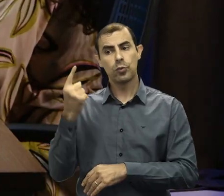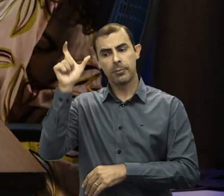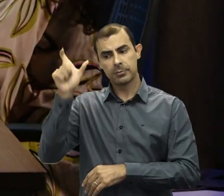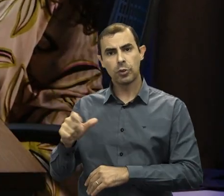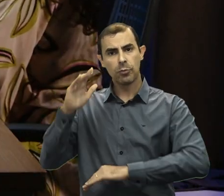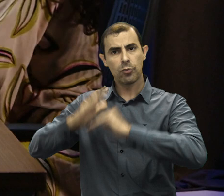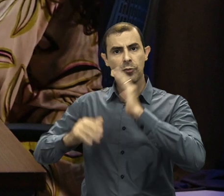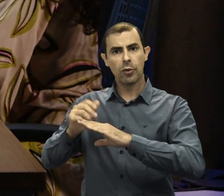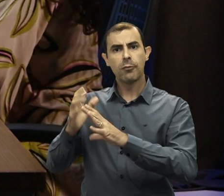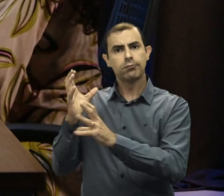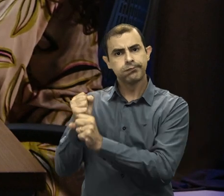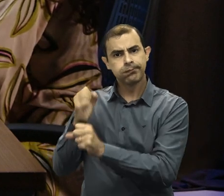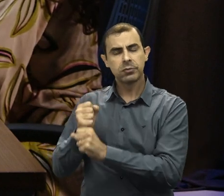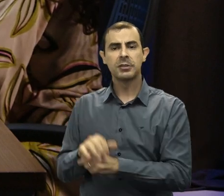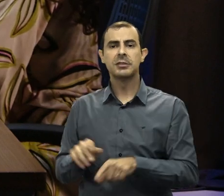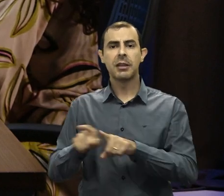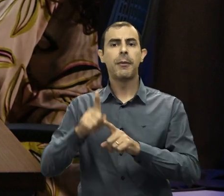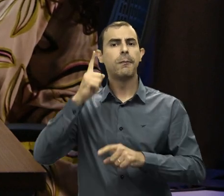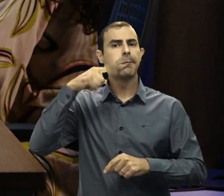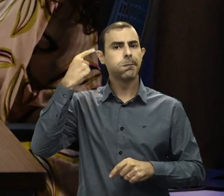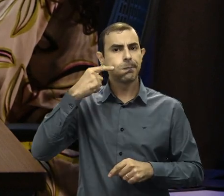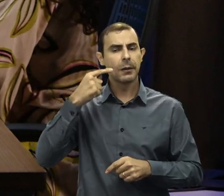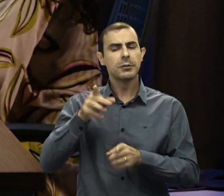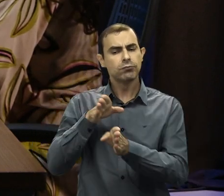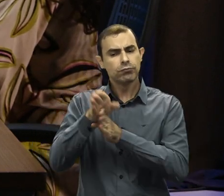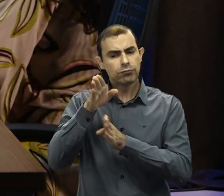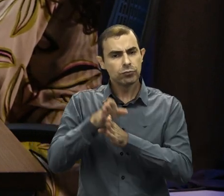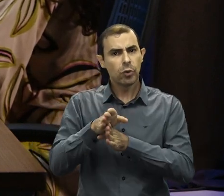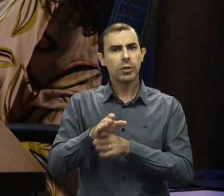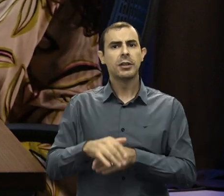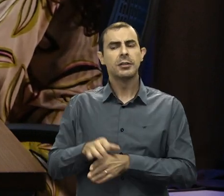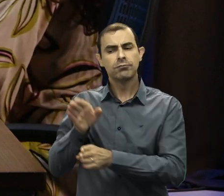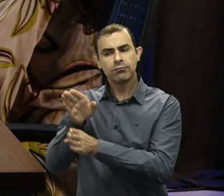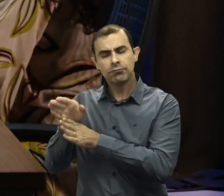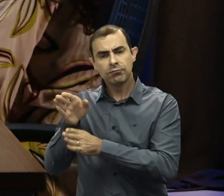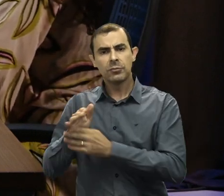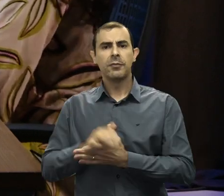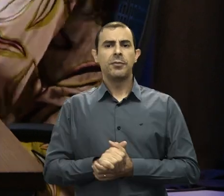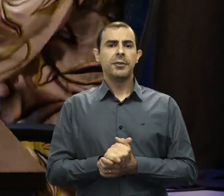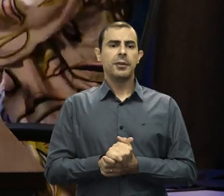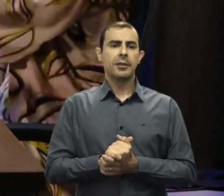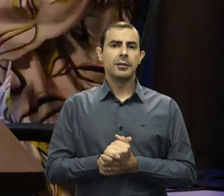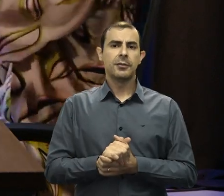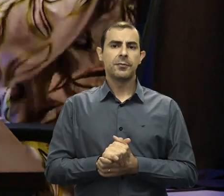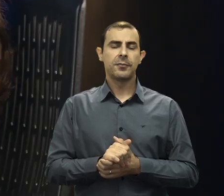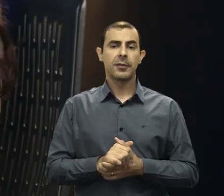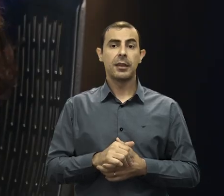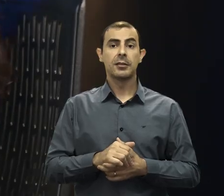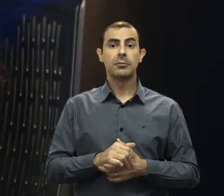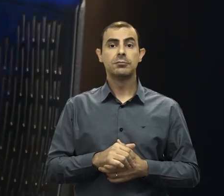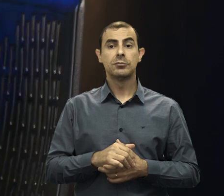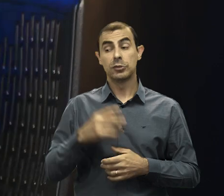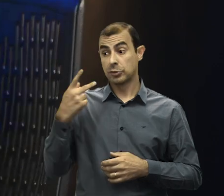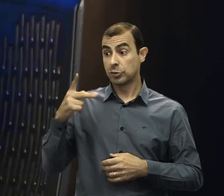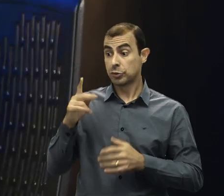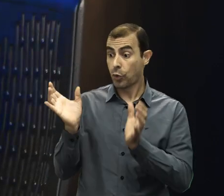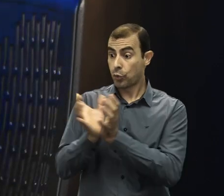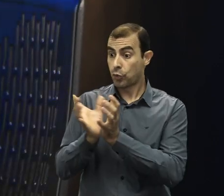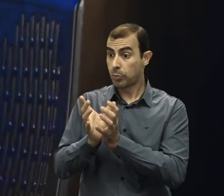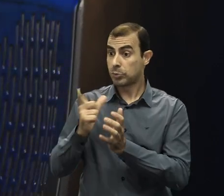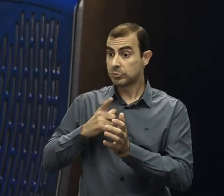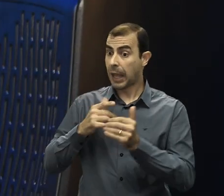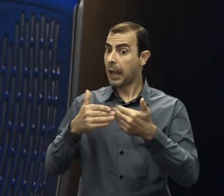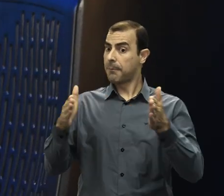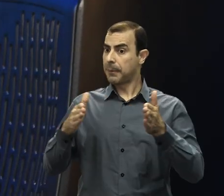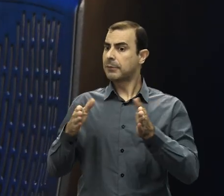questão contábil, nós temos um advogado que orienta a questão jurídica. Então, como você falou, o seu gabinete vai estar aberto para essa